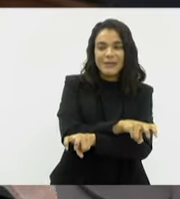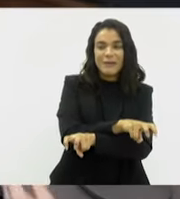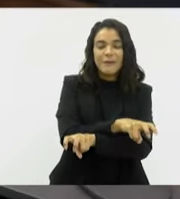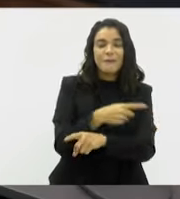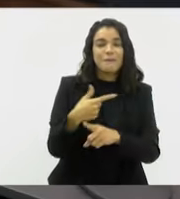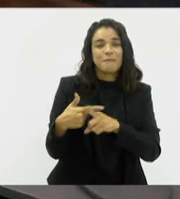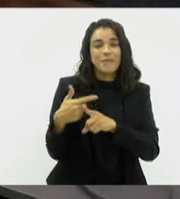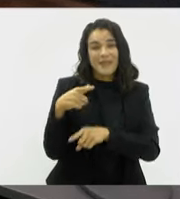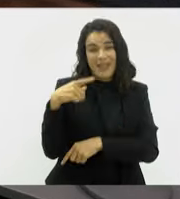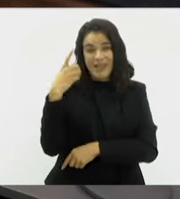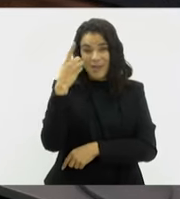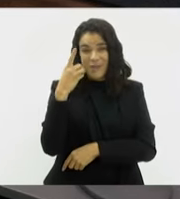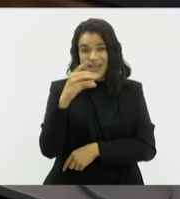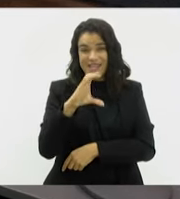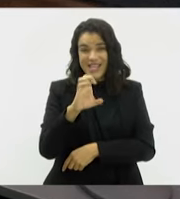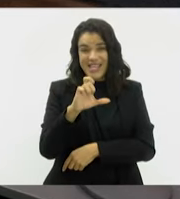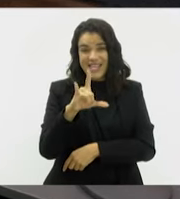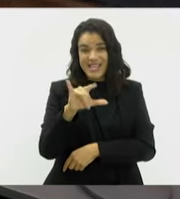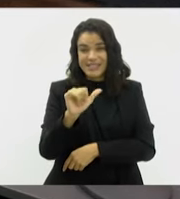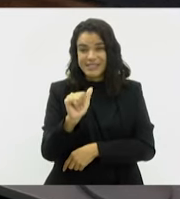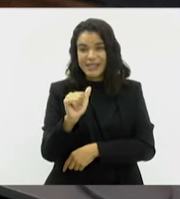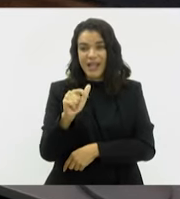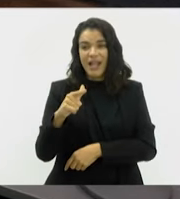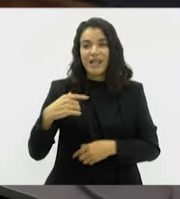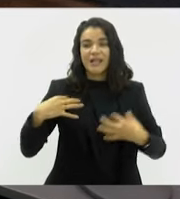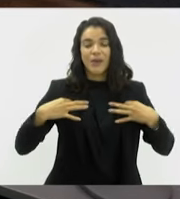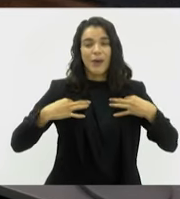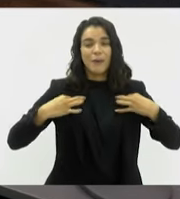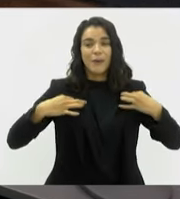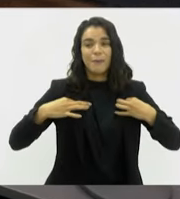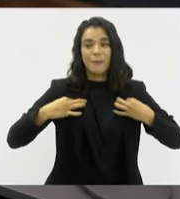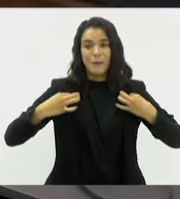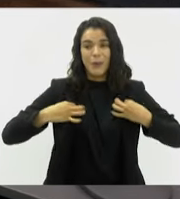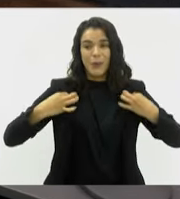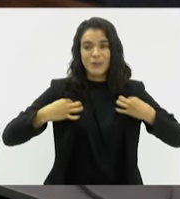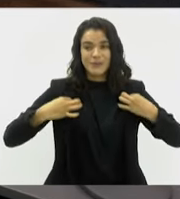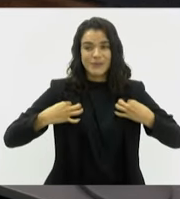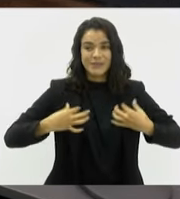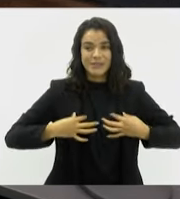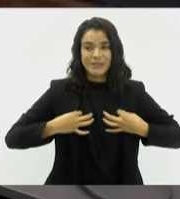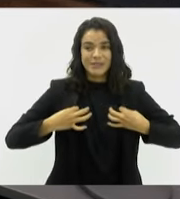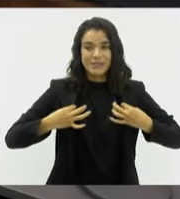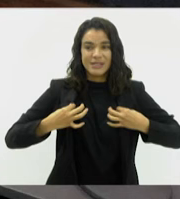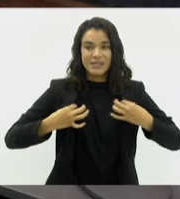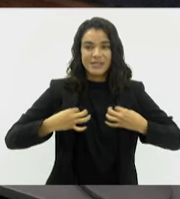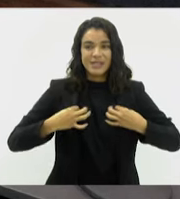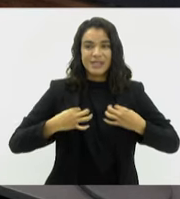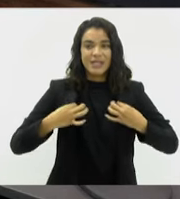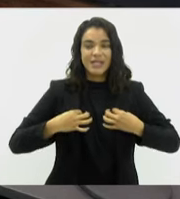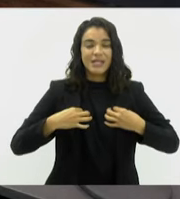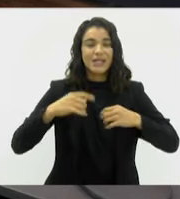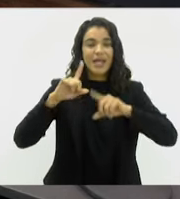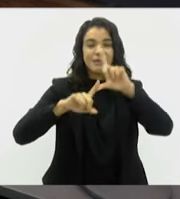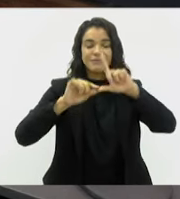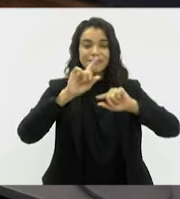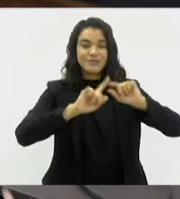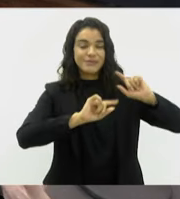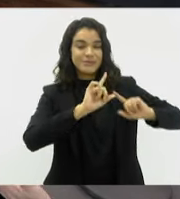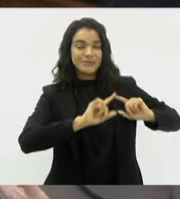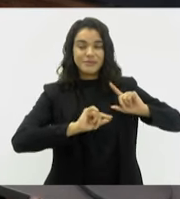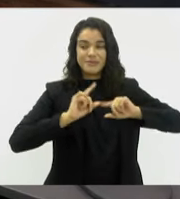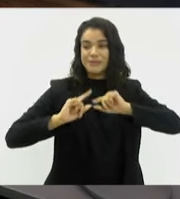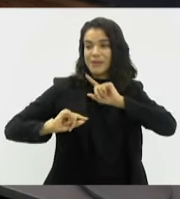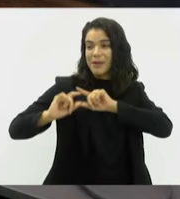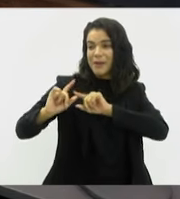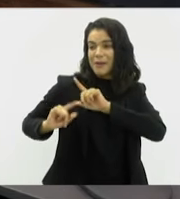Porque a nossa deputada... É verdade, então, tá agora ele pulou. Está com uma blusa que tem todas as constelações. No braço